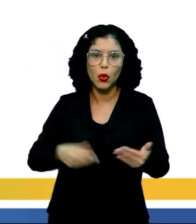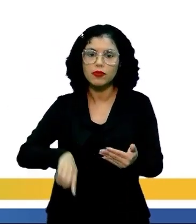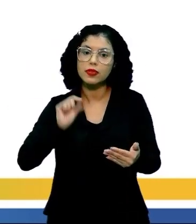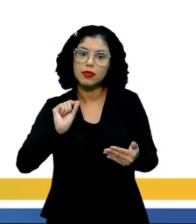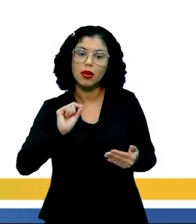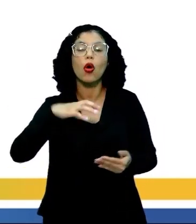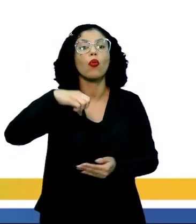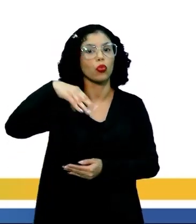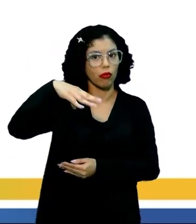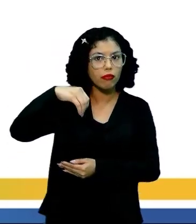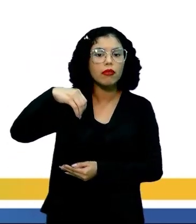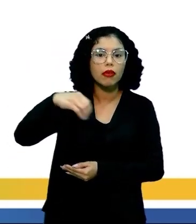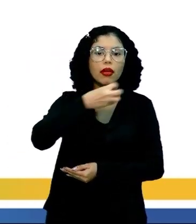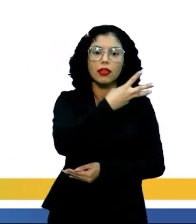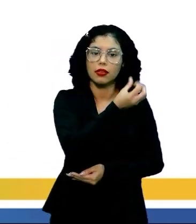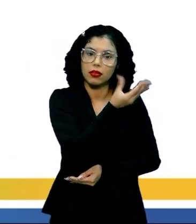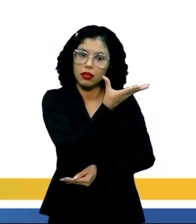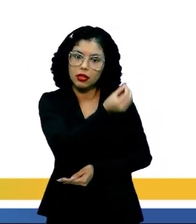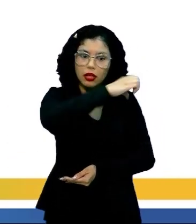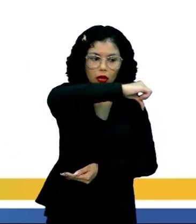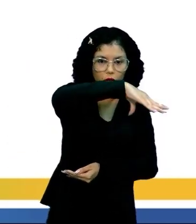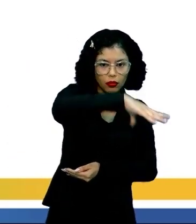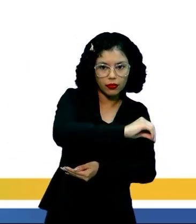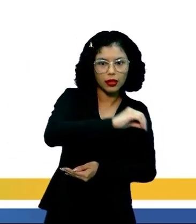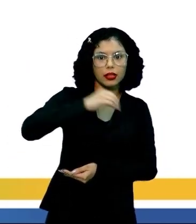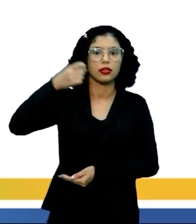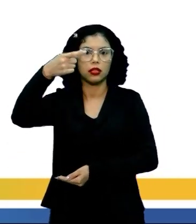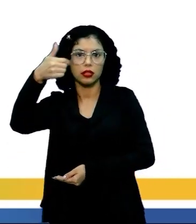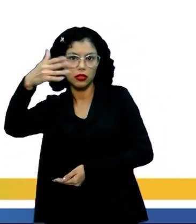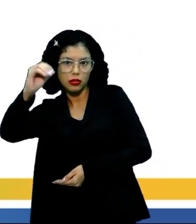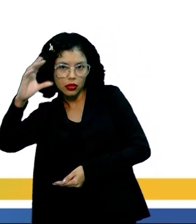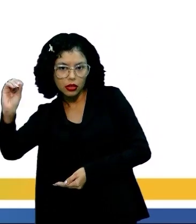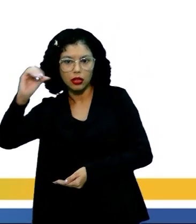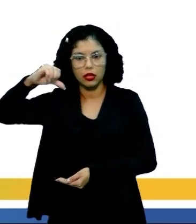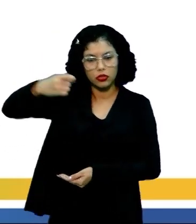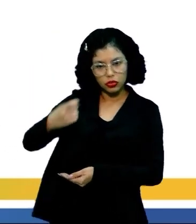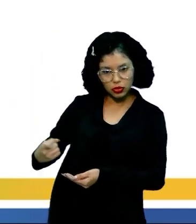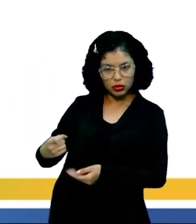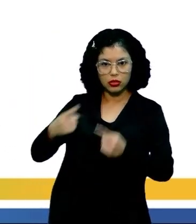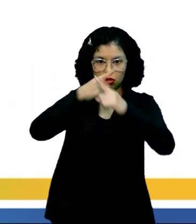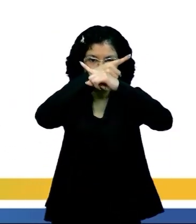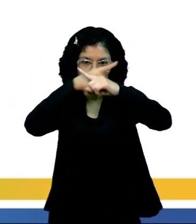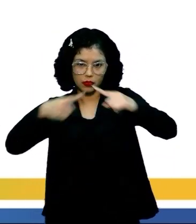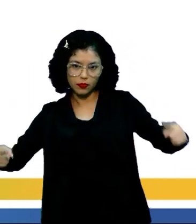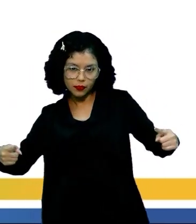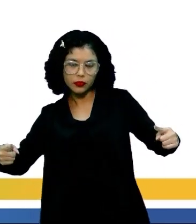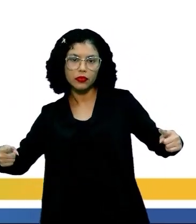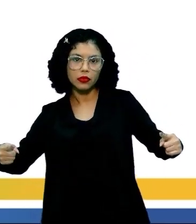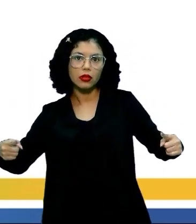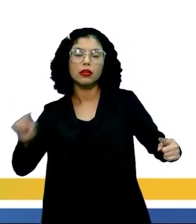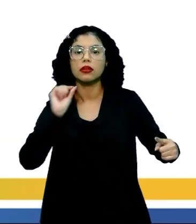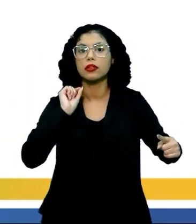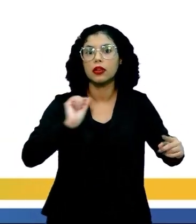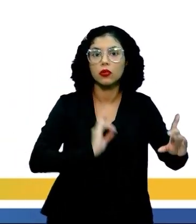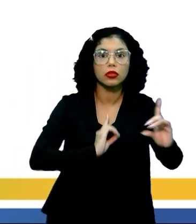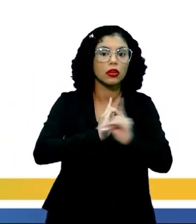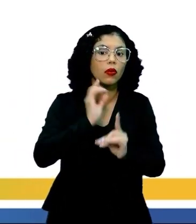quê? Com 90. 90 é igual a x. Se eu multiplicar cruzado, eu vou